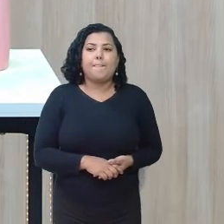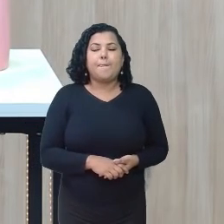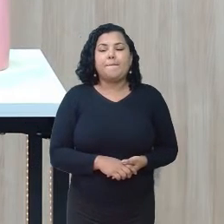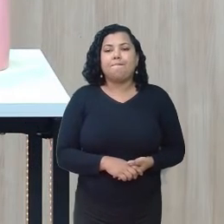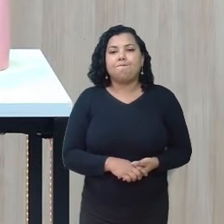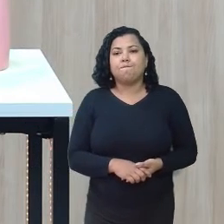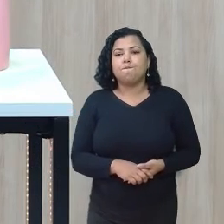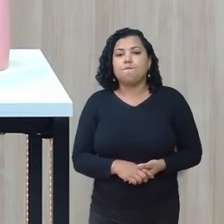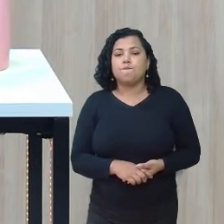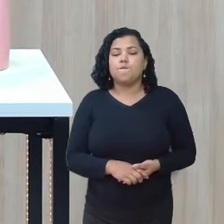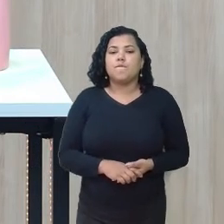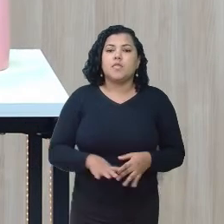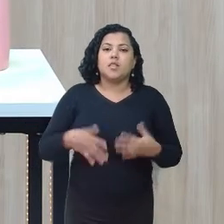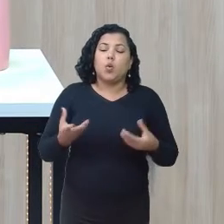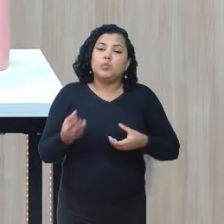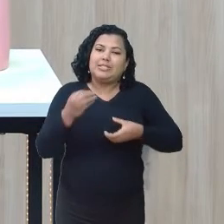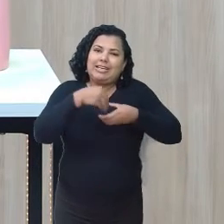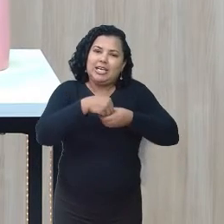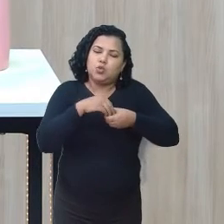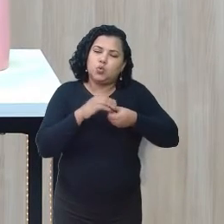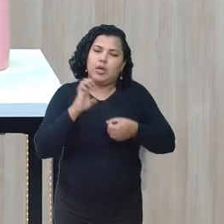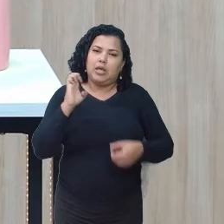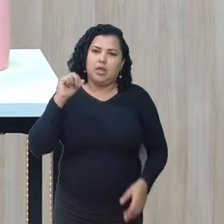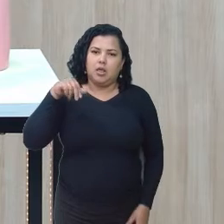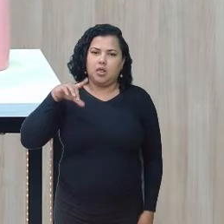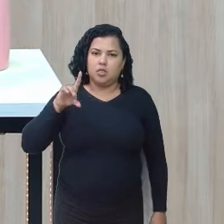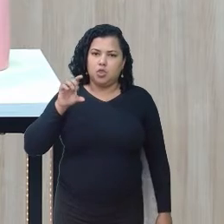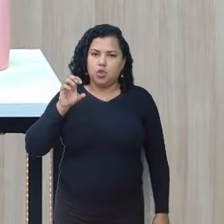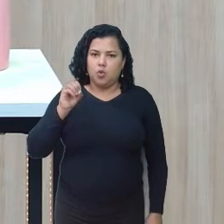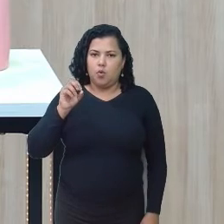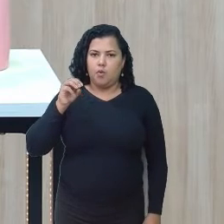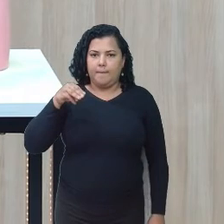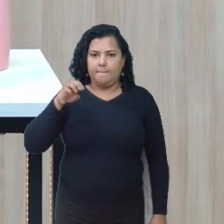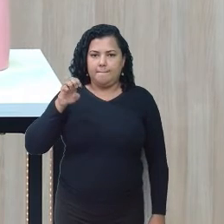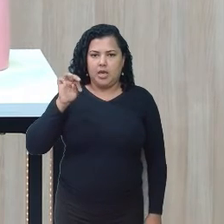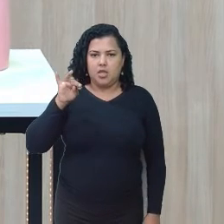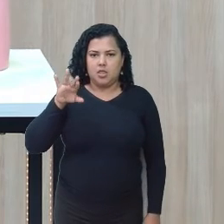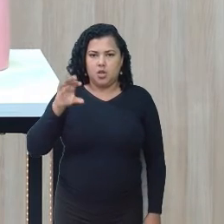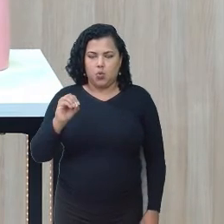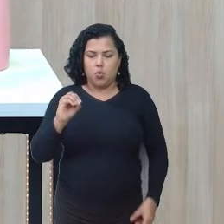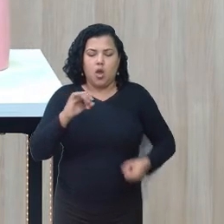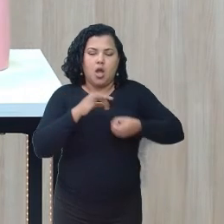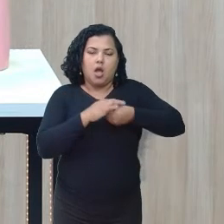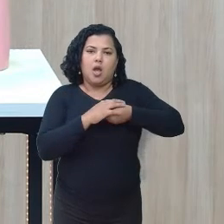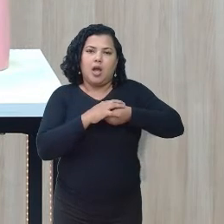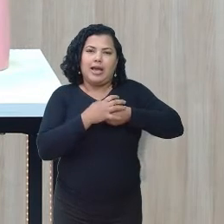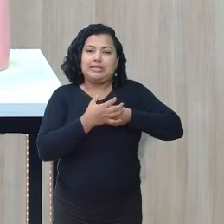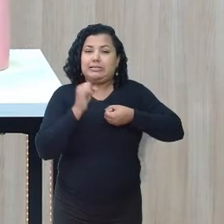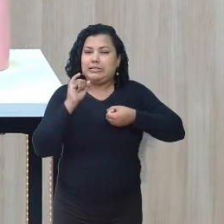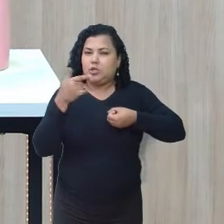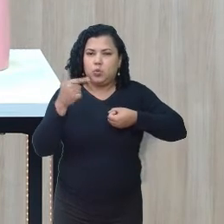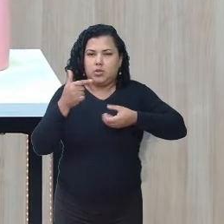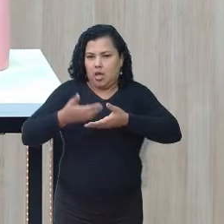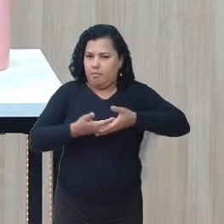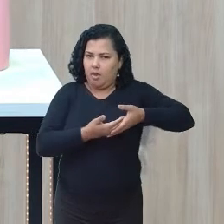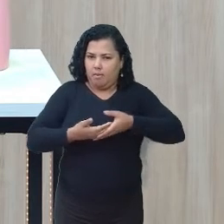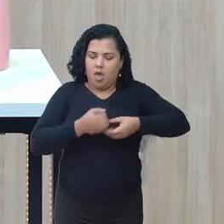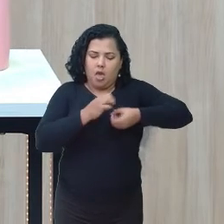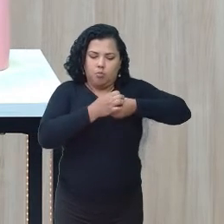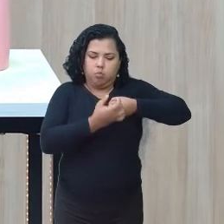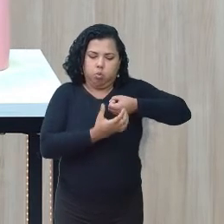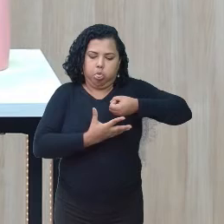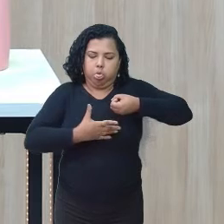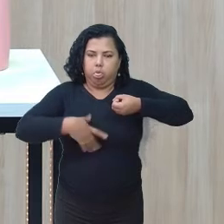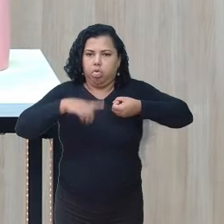ele se descama, vai ocorrer a menstruação. Quando ocorre a fecundação, o embrião ele